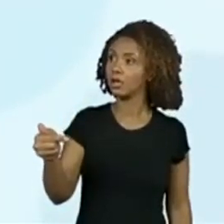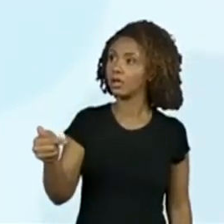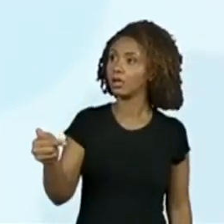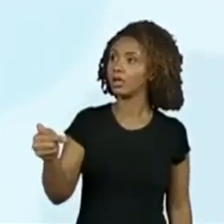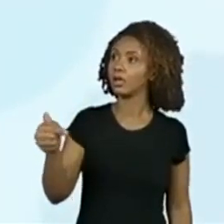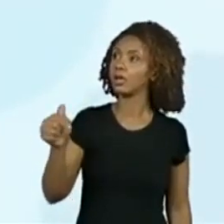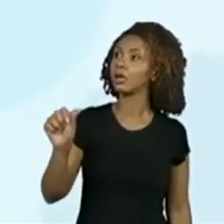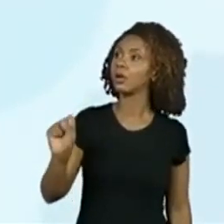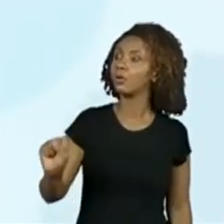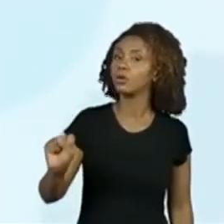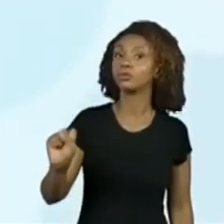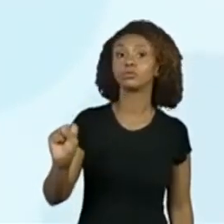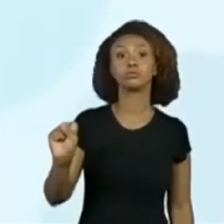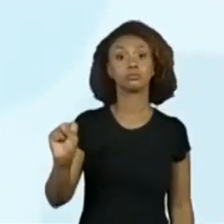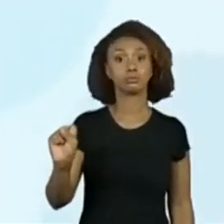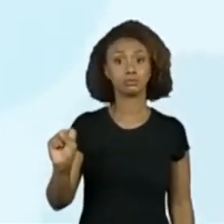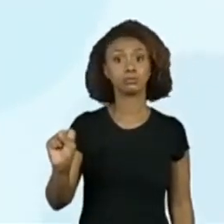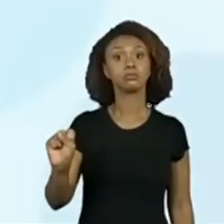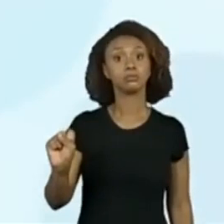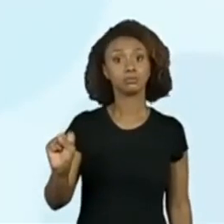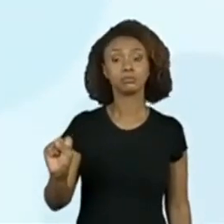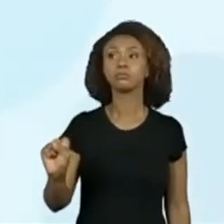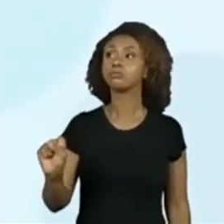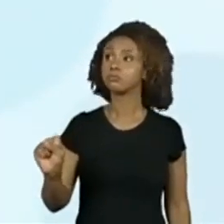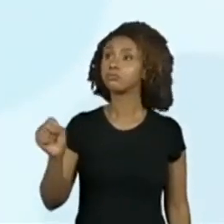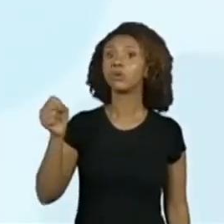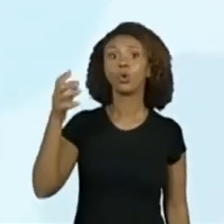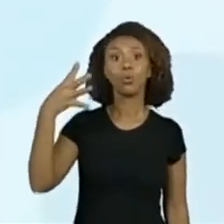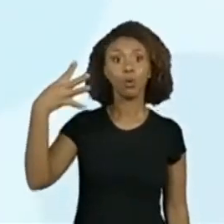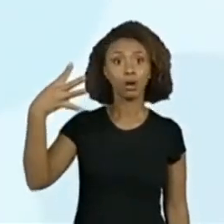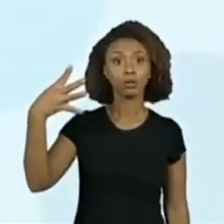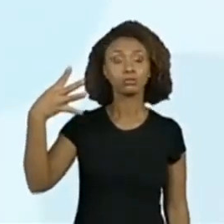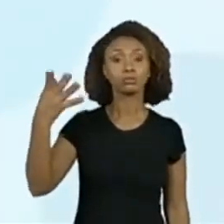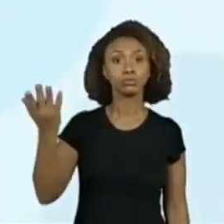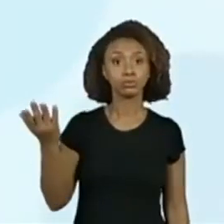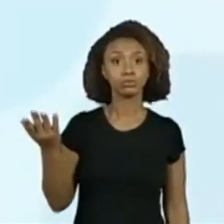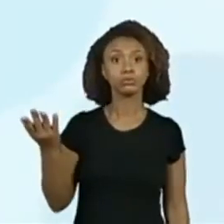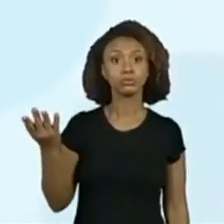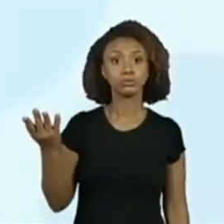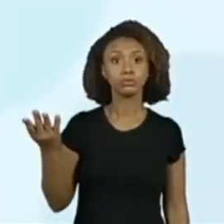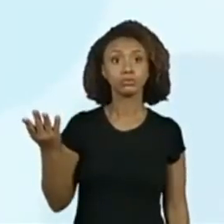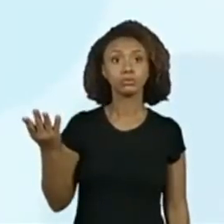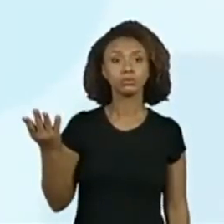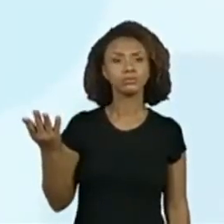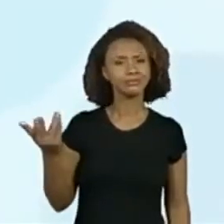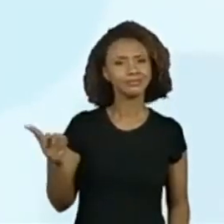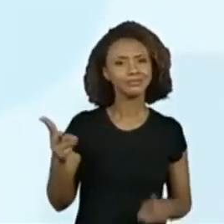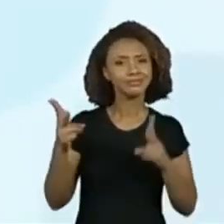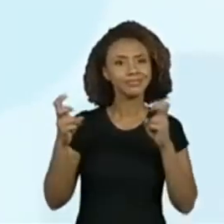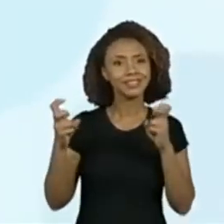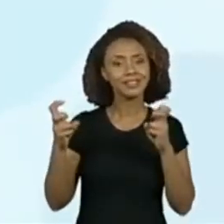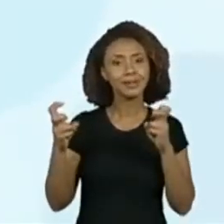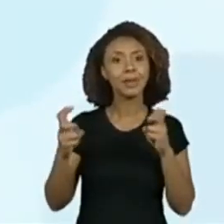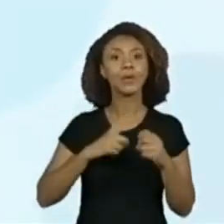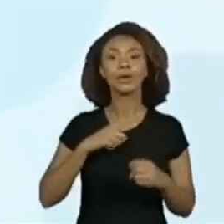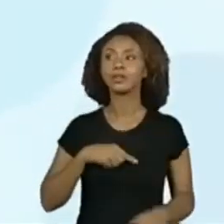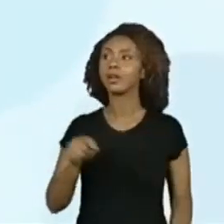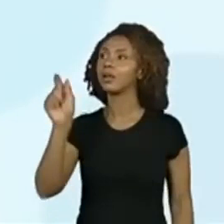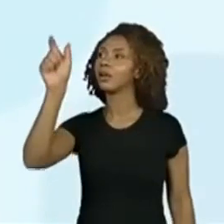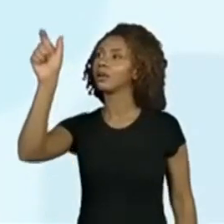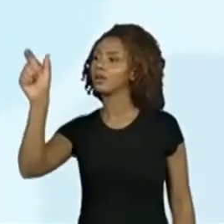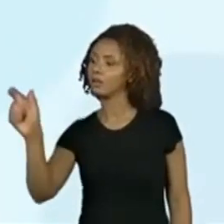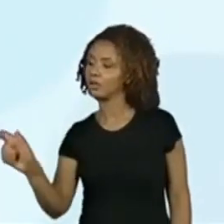7 o também temos quatro na segunda coluna não é pro isso mesmo Já percebemos que as colunas elas